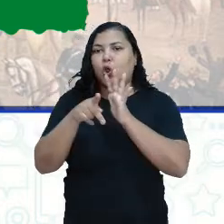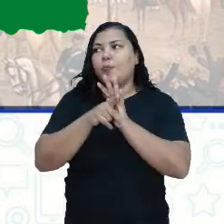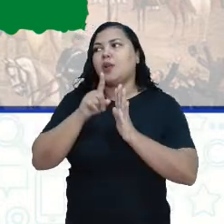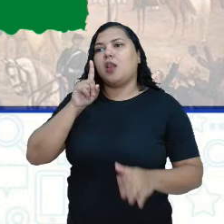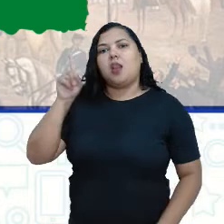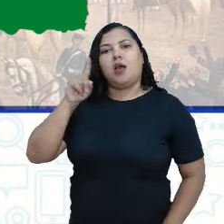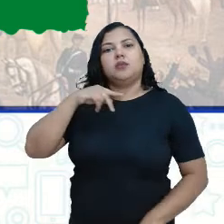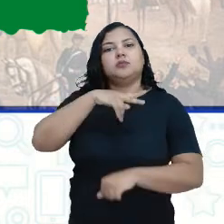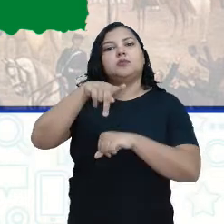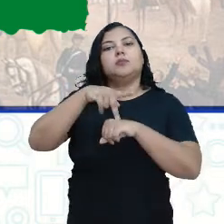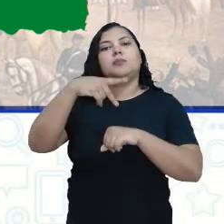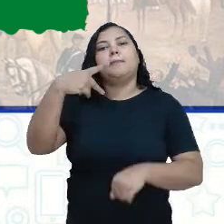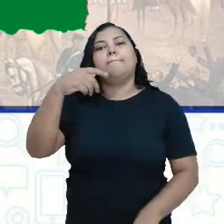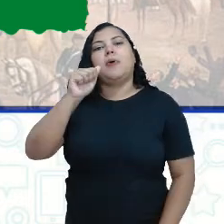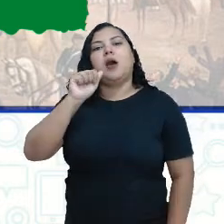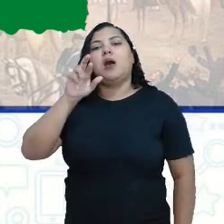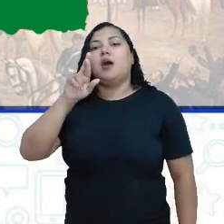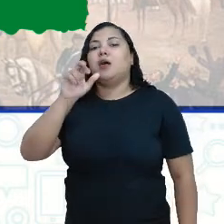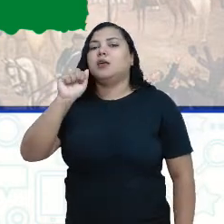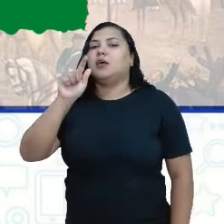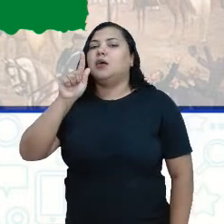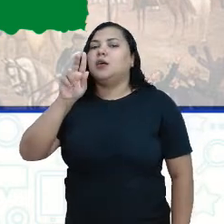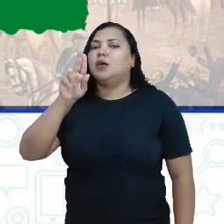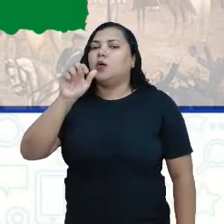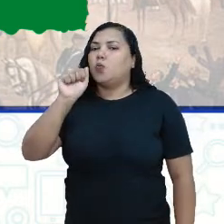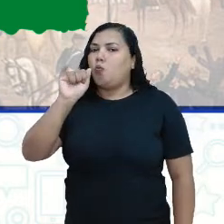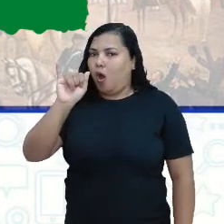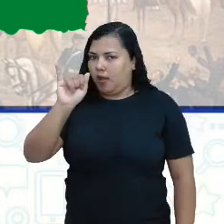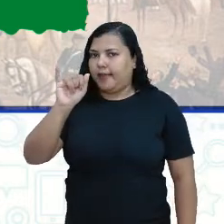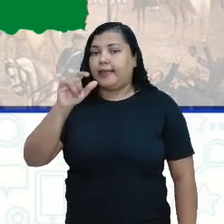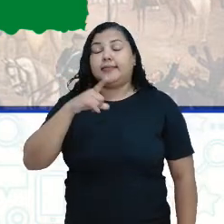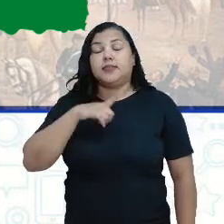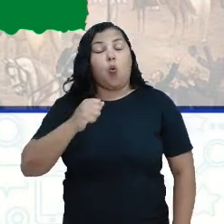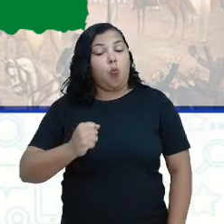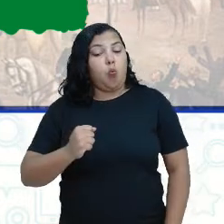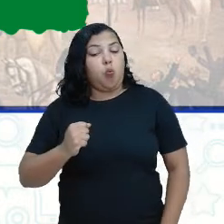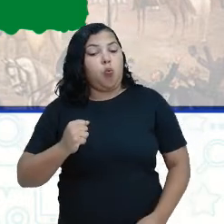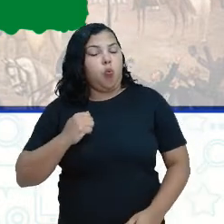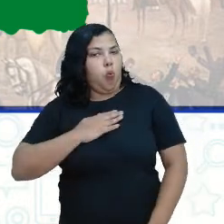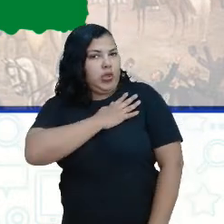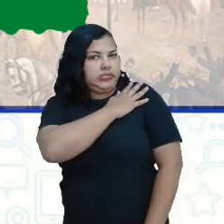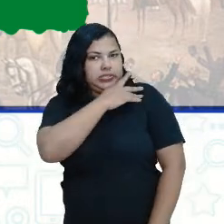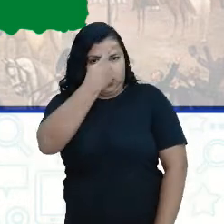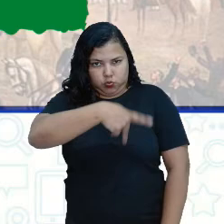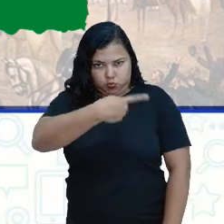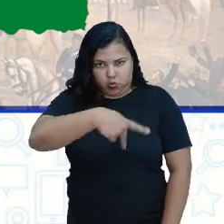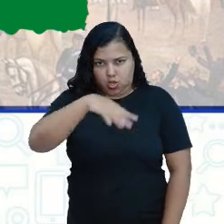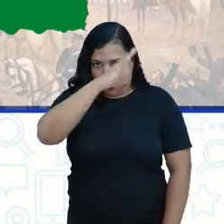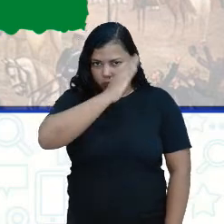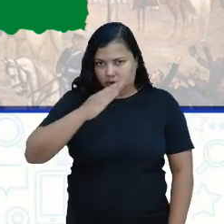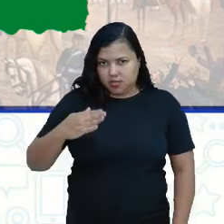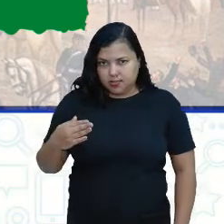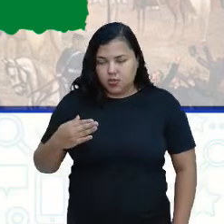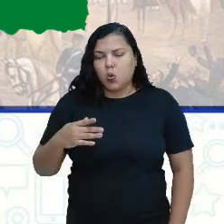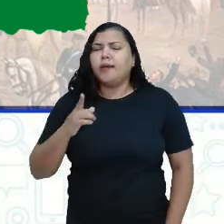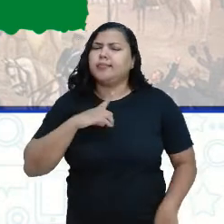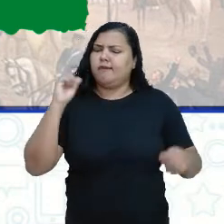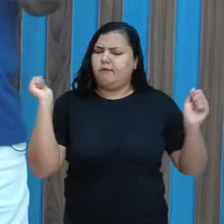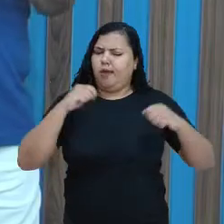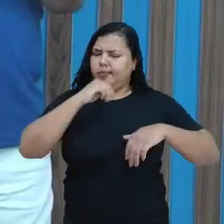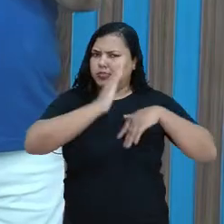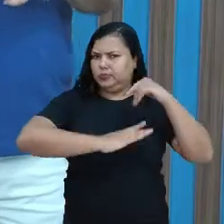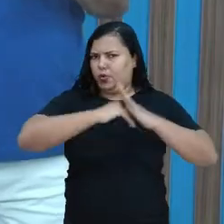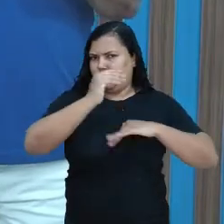aconteceu pouco tempo antes, né, o Exército Brasileiro ele passou por uma profissionalização. E assim, a gente teve, né, na Guerra